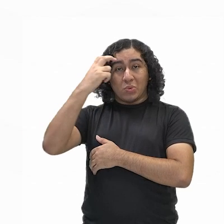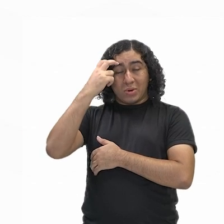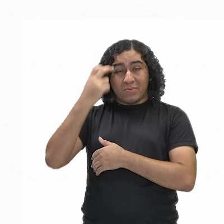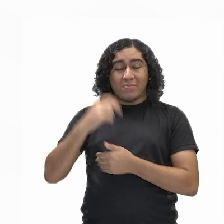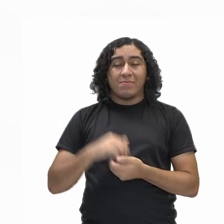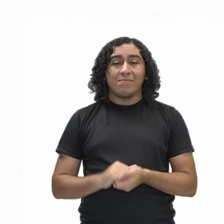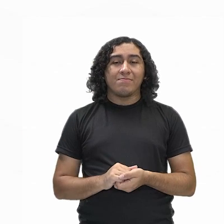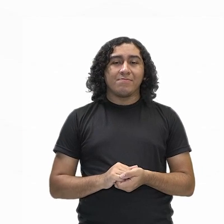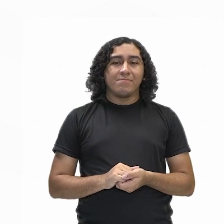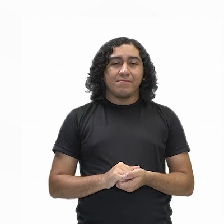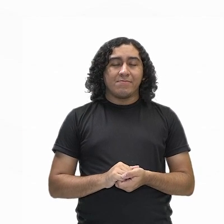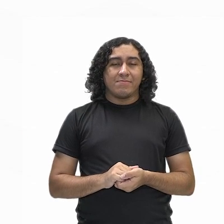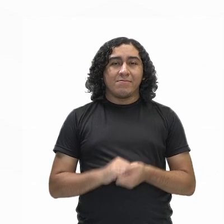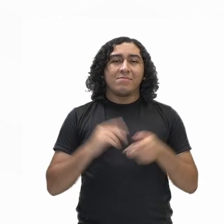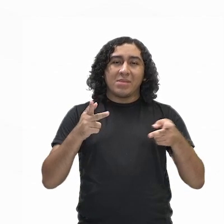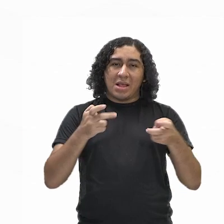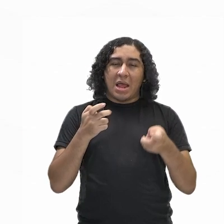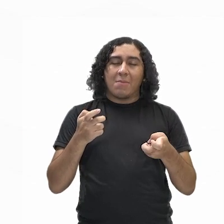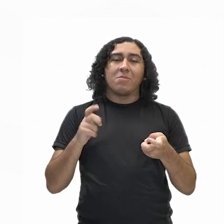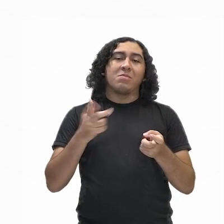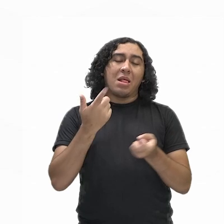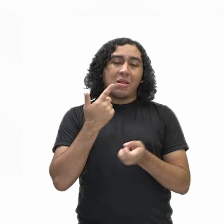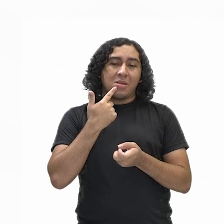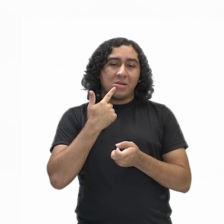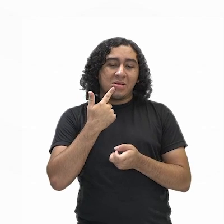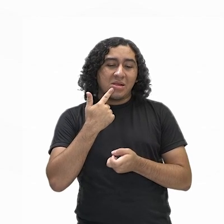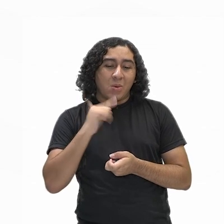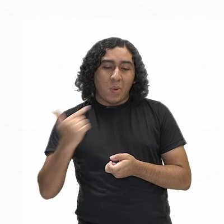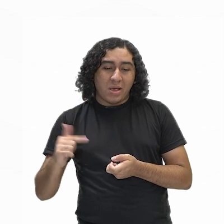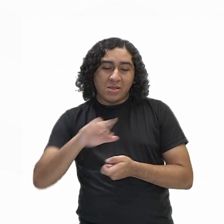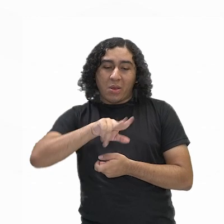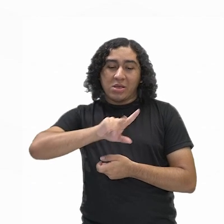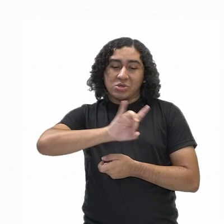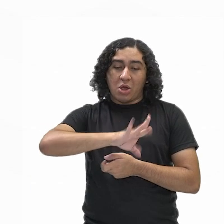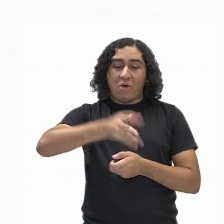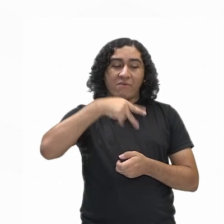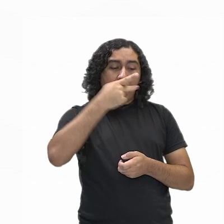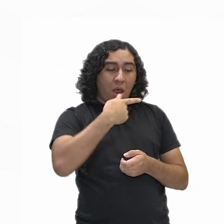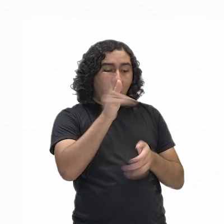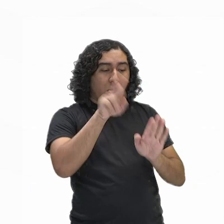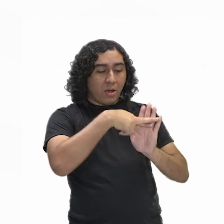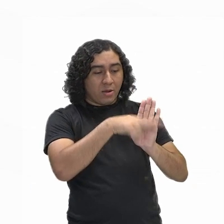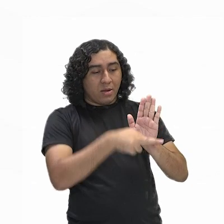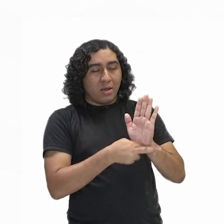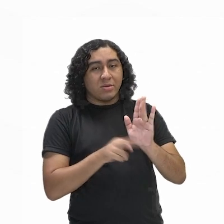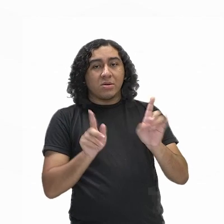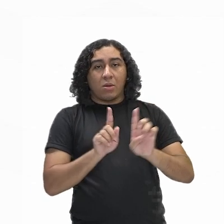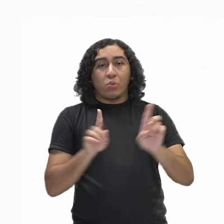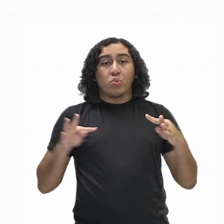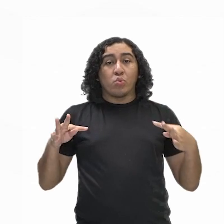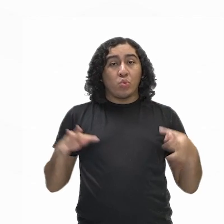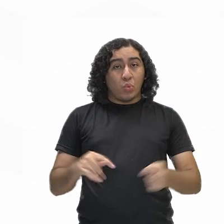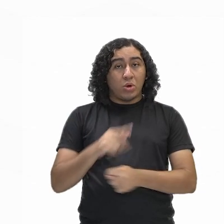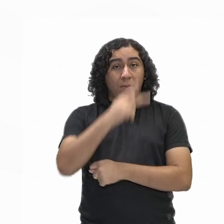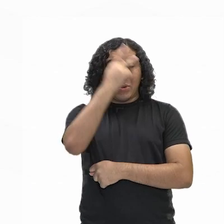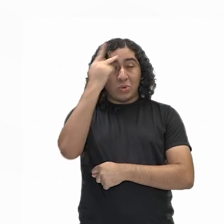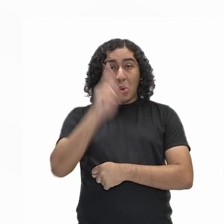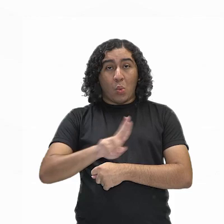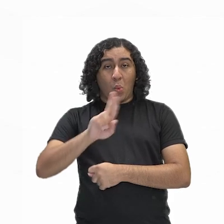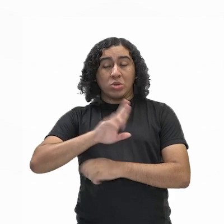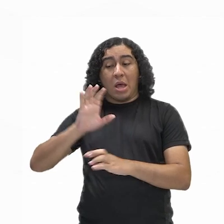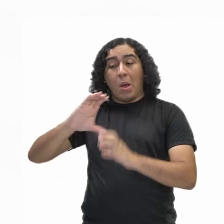como linguagem vai além da fala, vai além de regras, tudo aquilo que você usa para